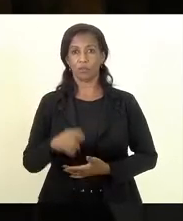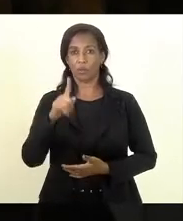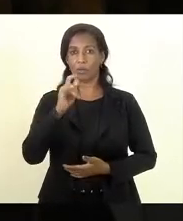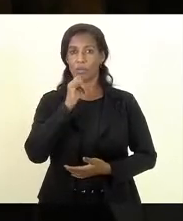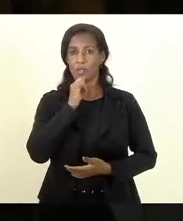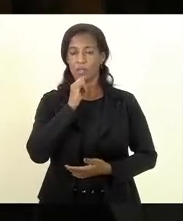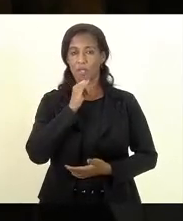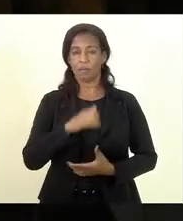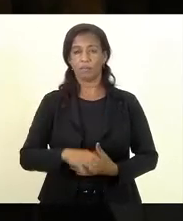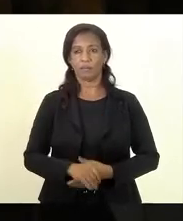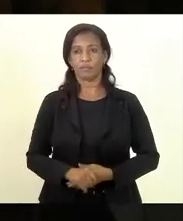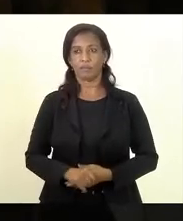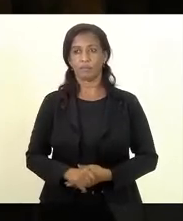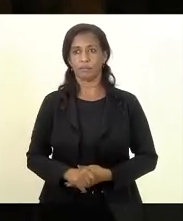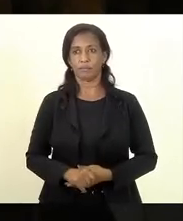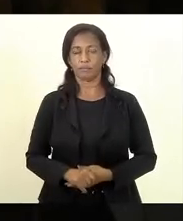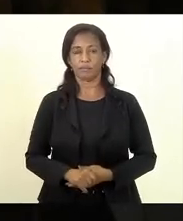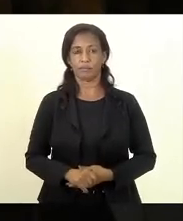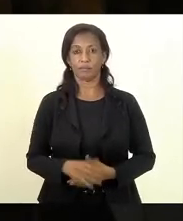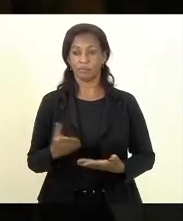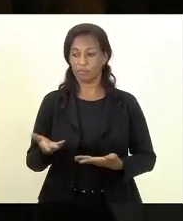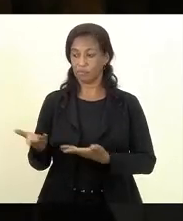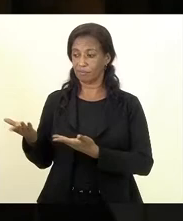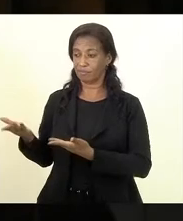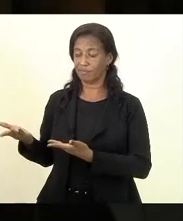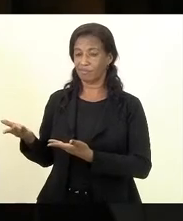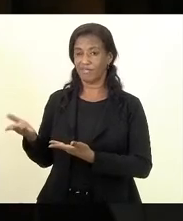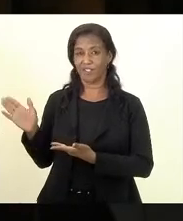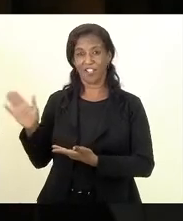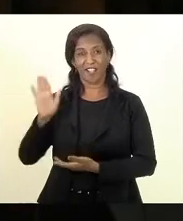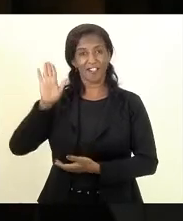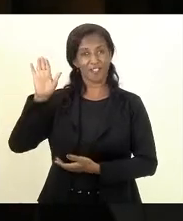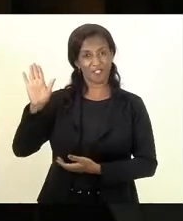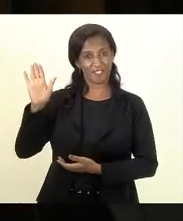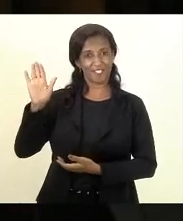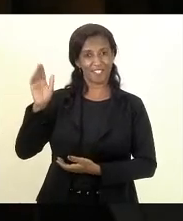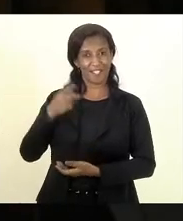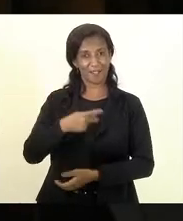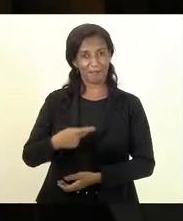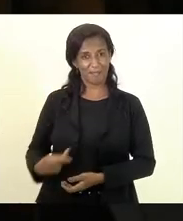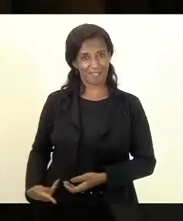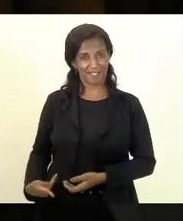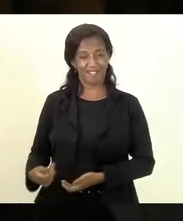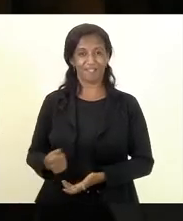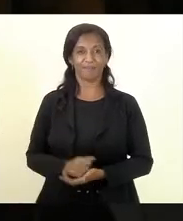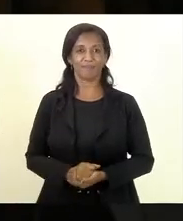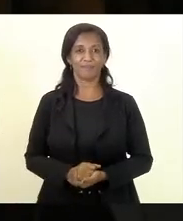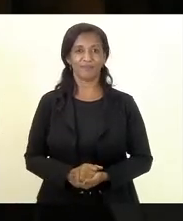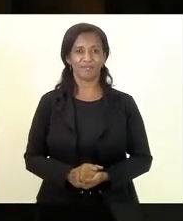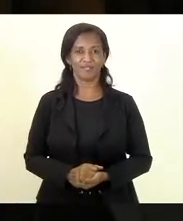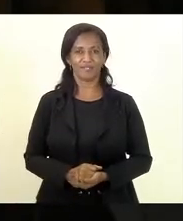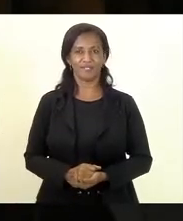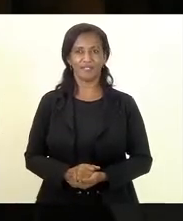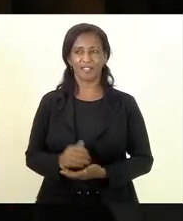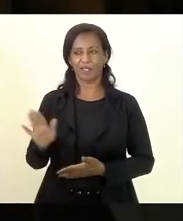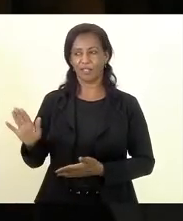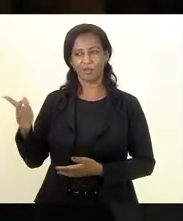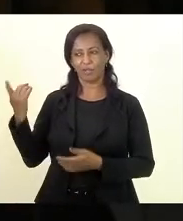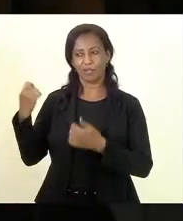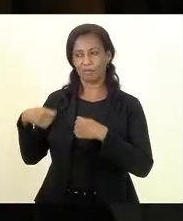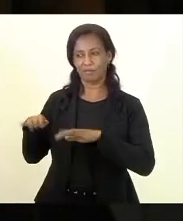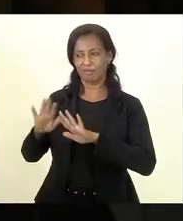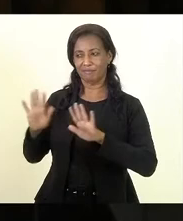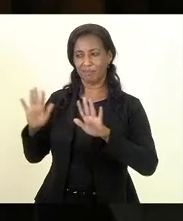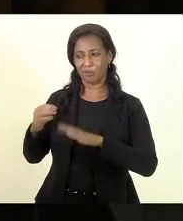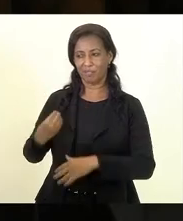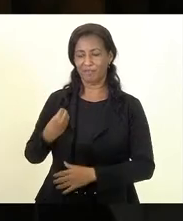exemplo, fosse a senhora candidata à presidência da República, e a senhora não merece, nesse momento da